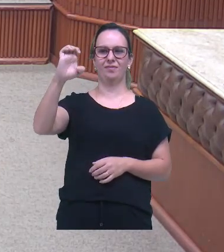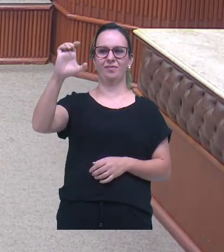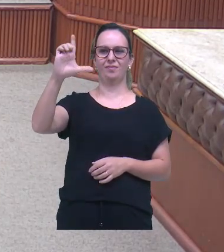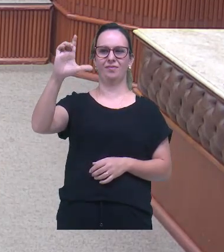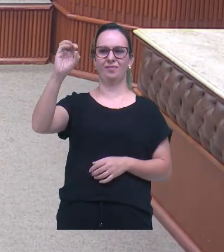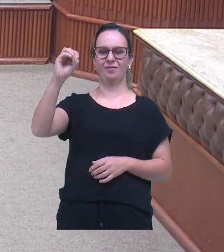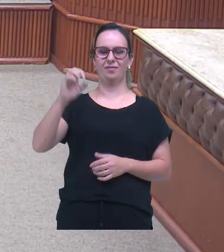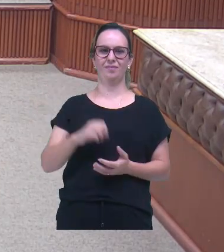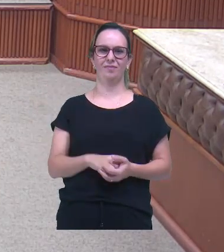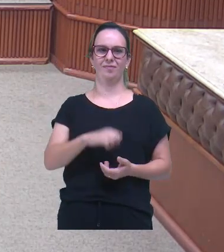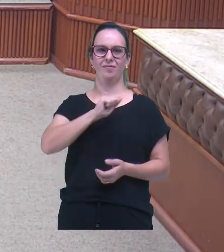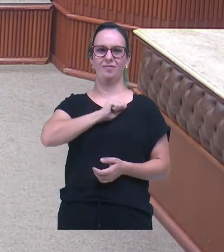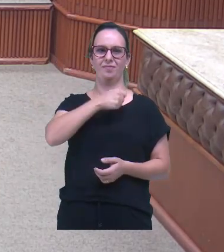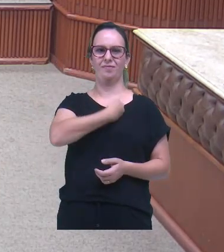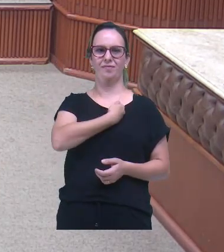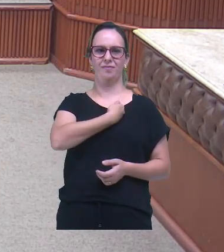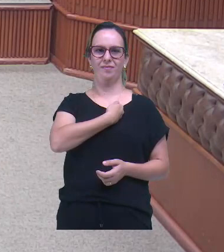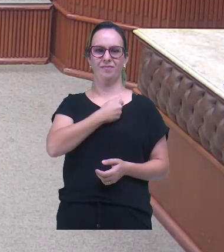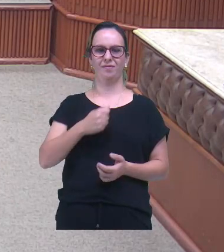Polícia de Assis.